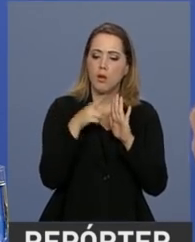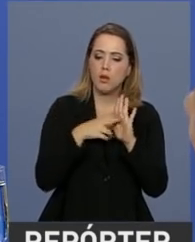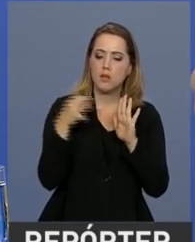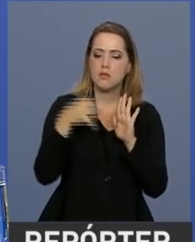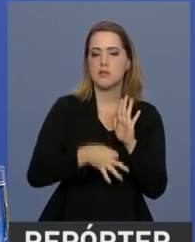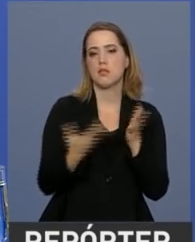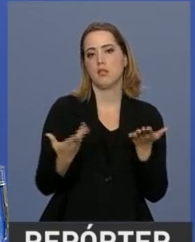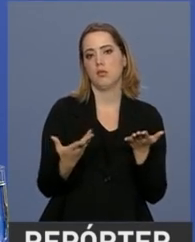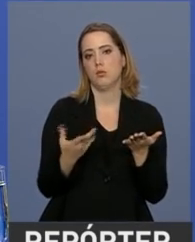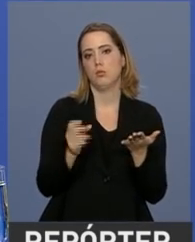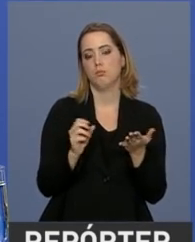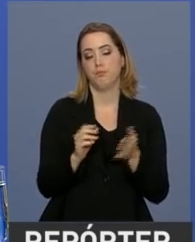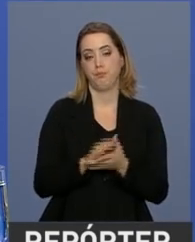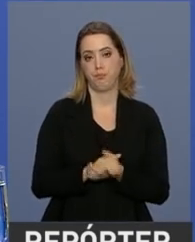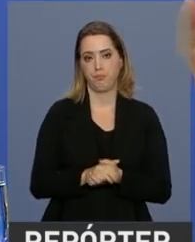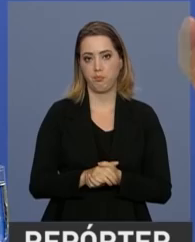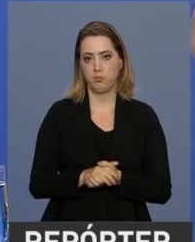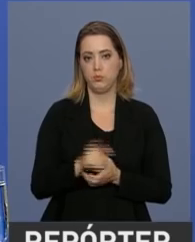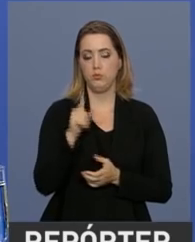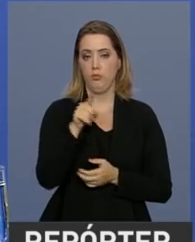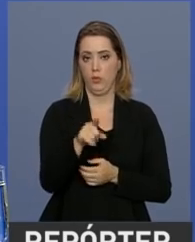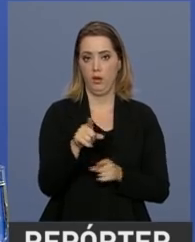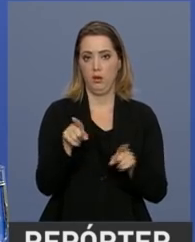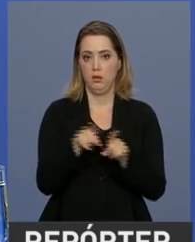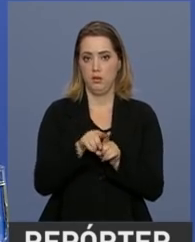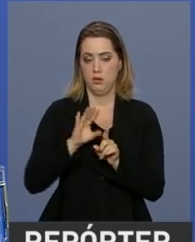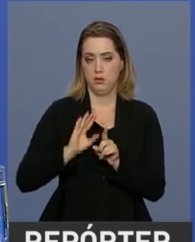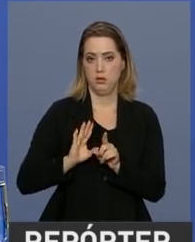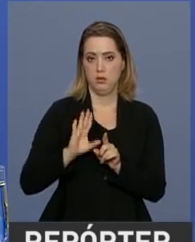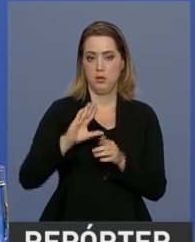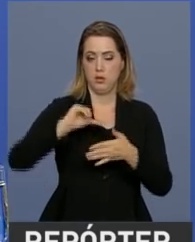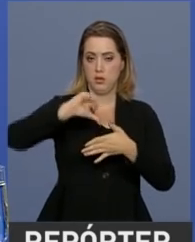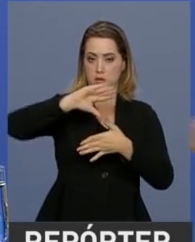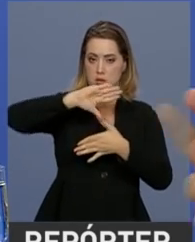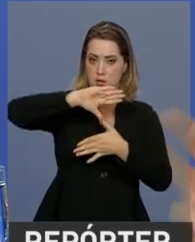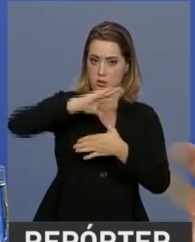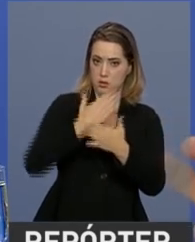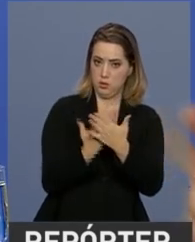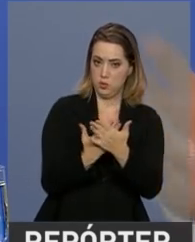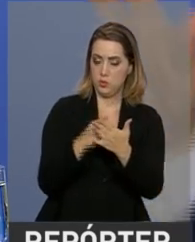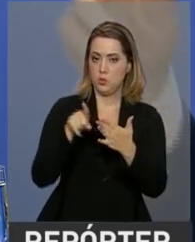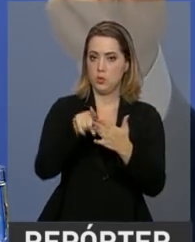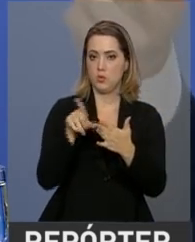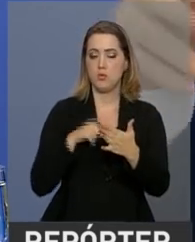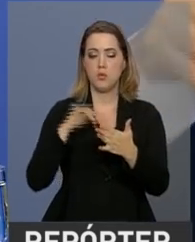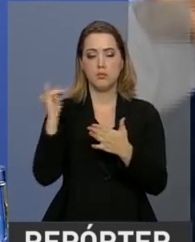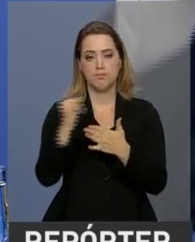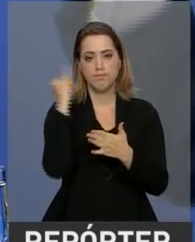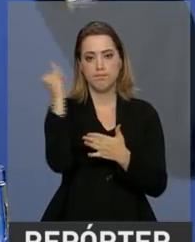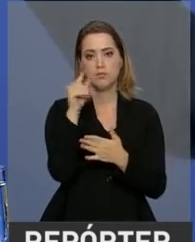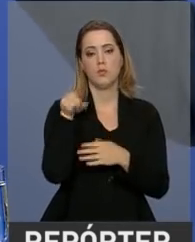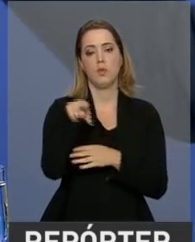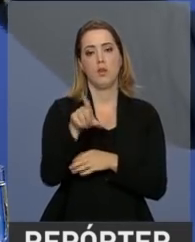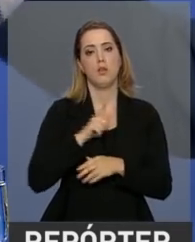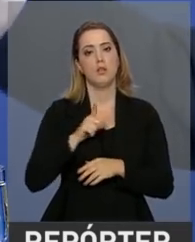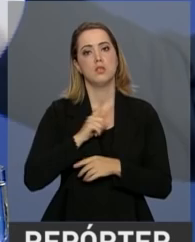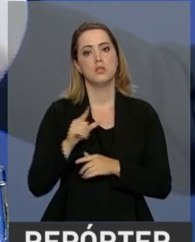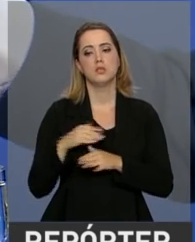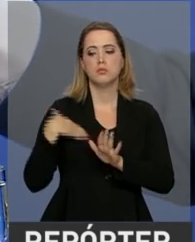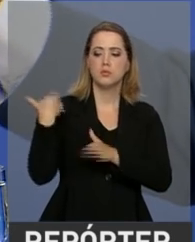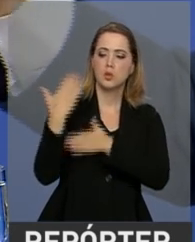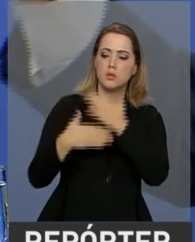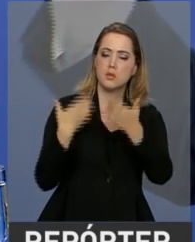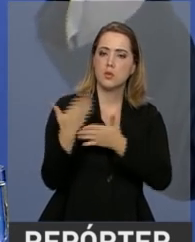papel de barreira. Isso como ação do Metul é uma questão essencial, sem falar da dinamização das